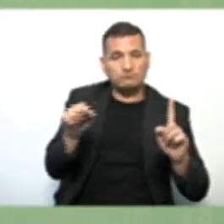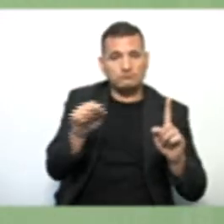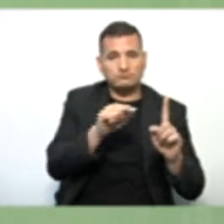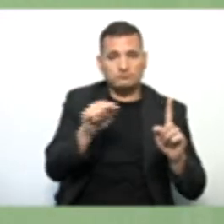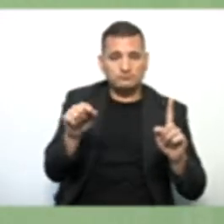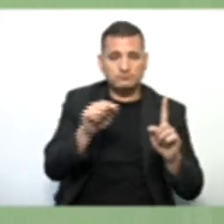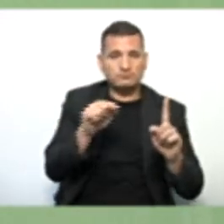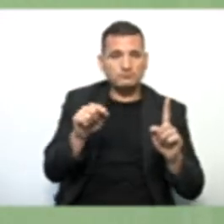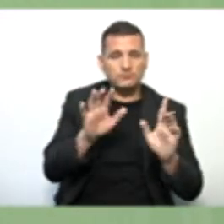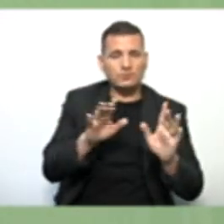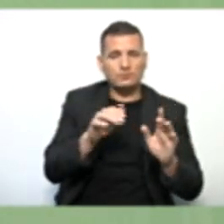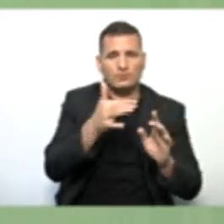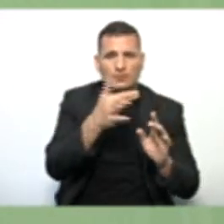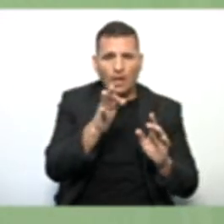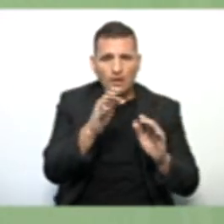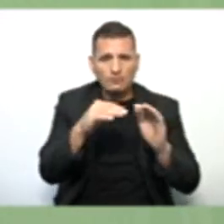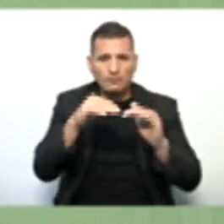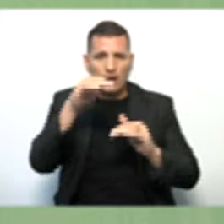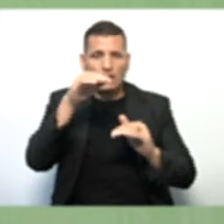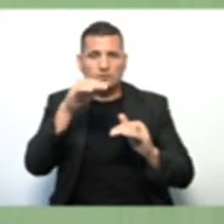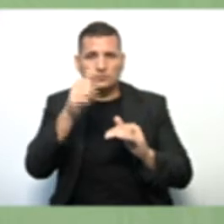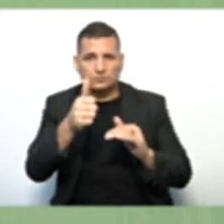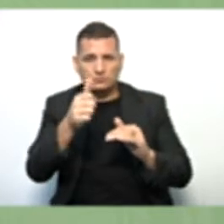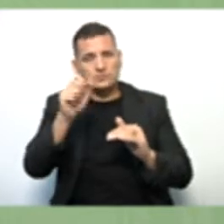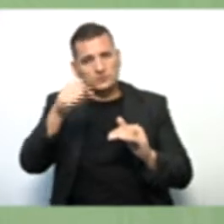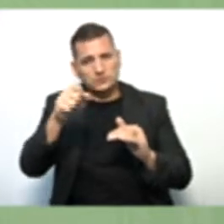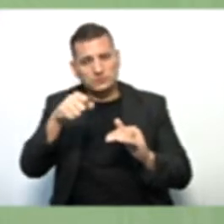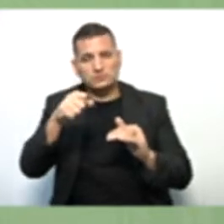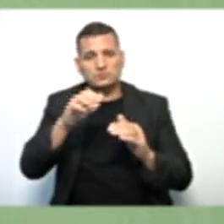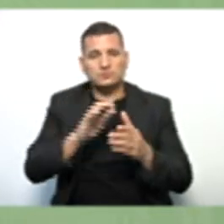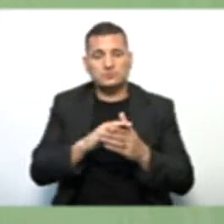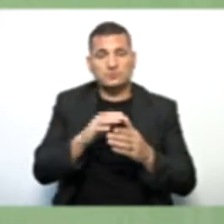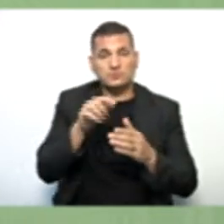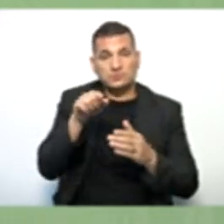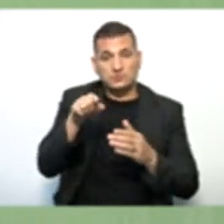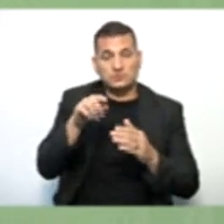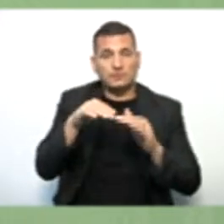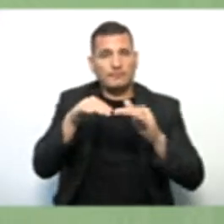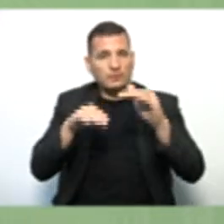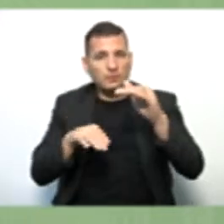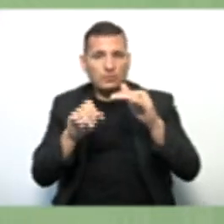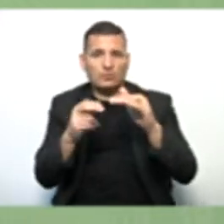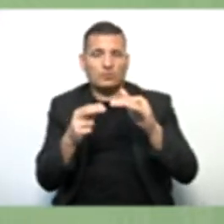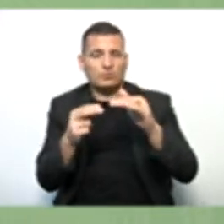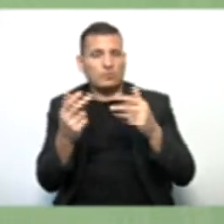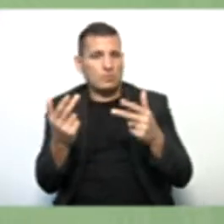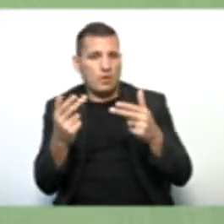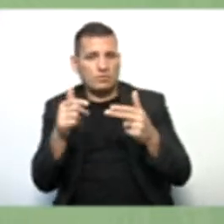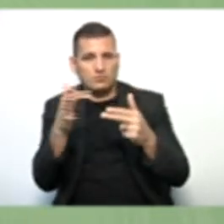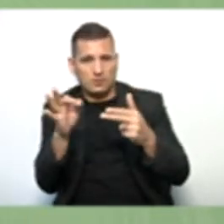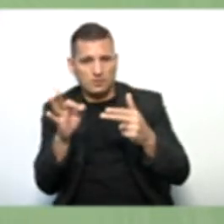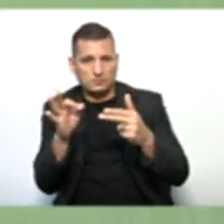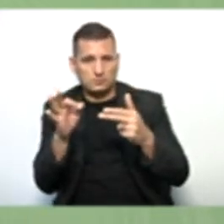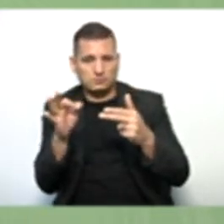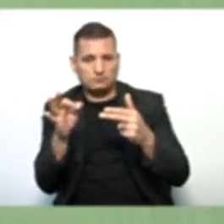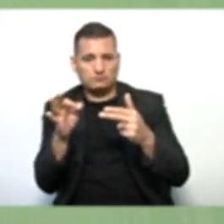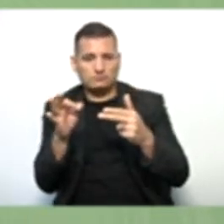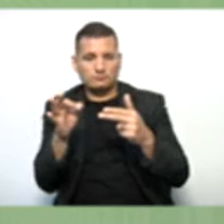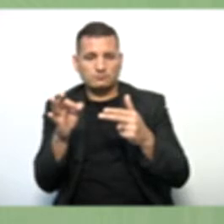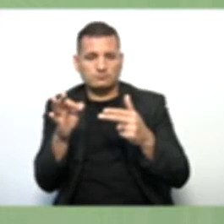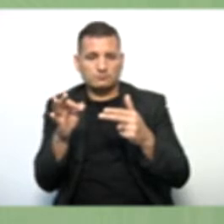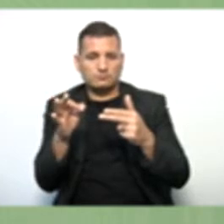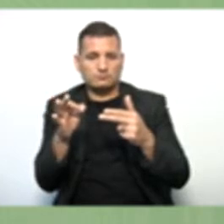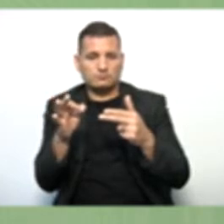maior que 1? Sim. E número, esse mesmo número, for menor ou igual a 10, aí, então, ele